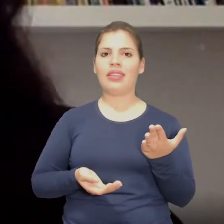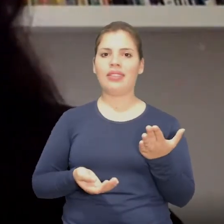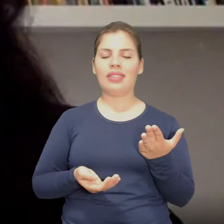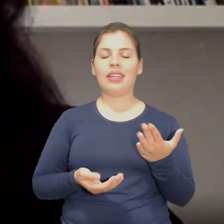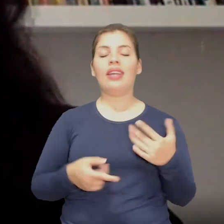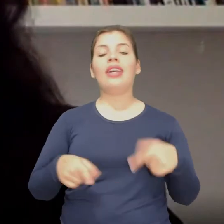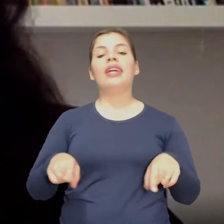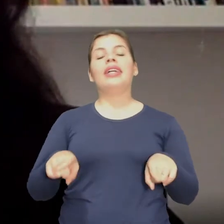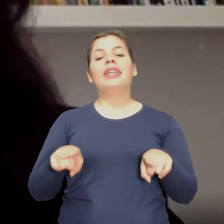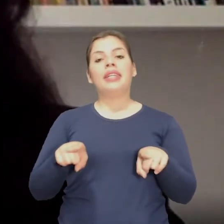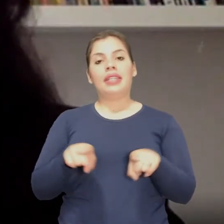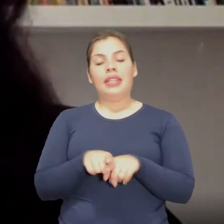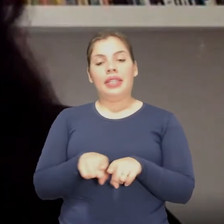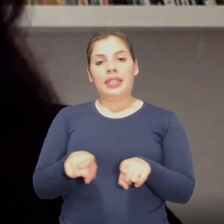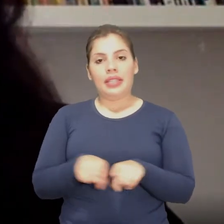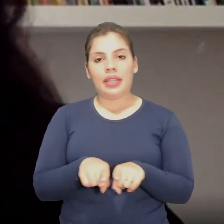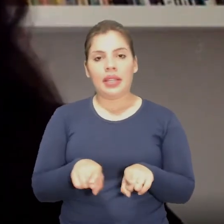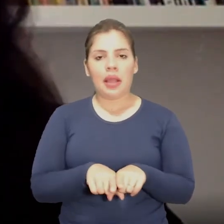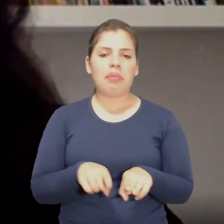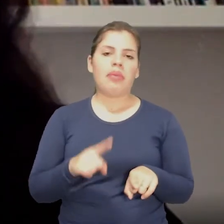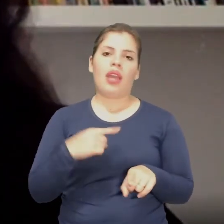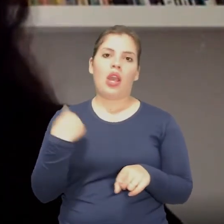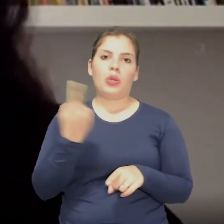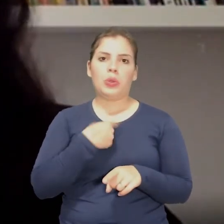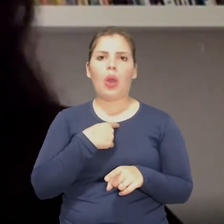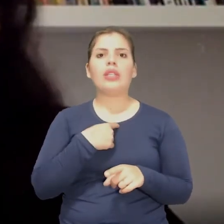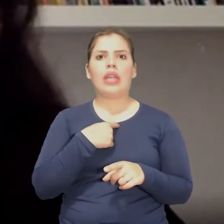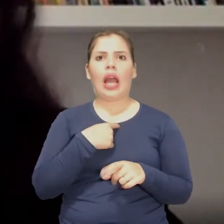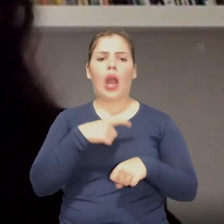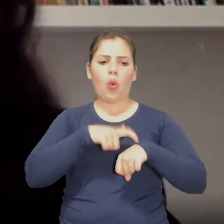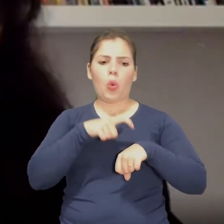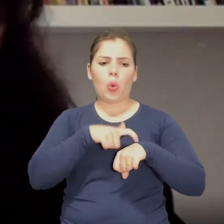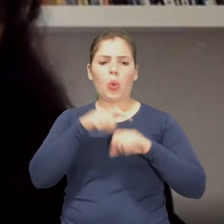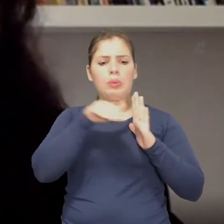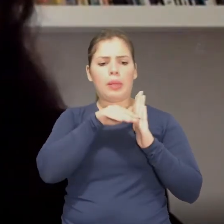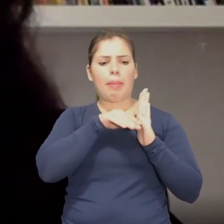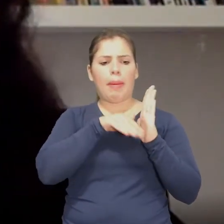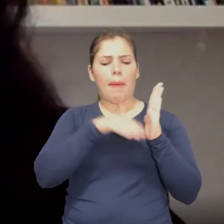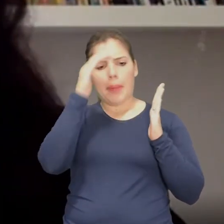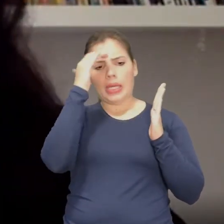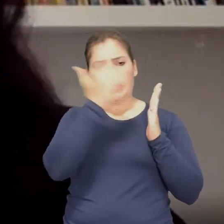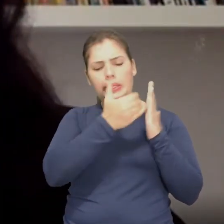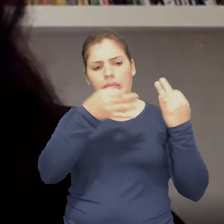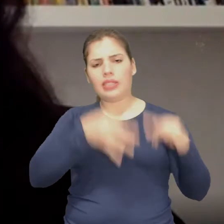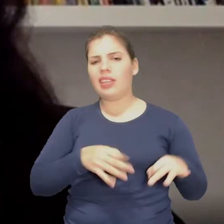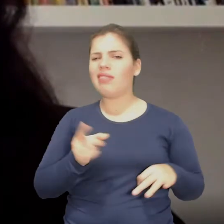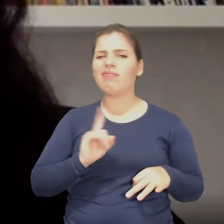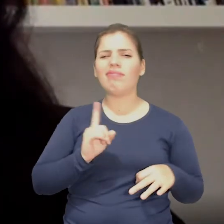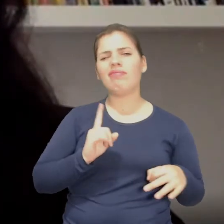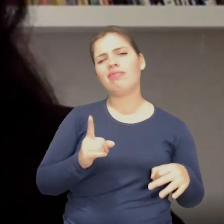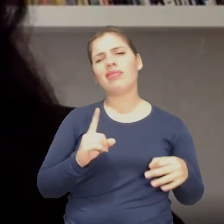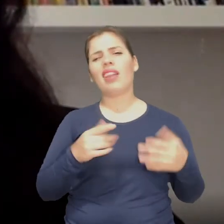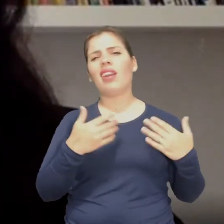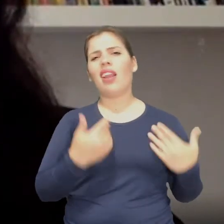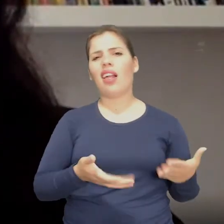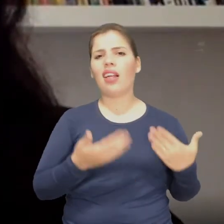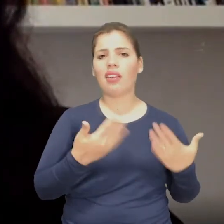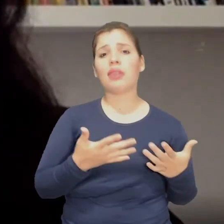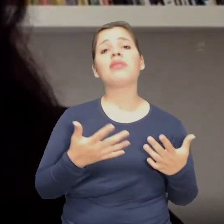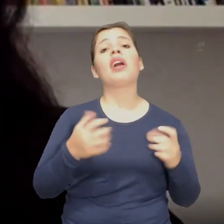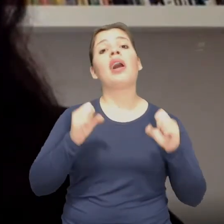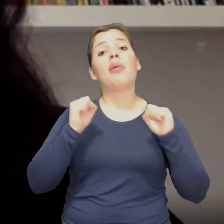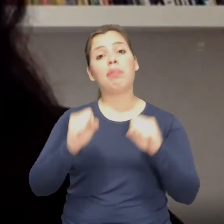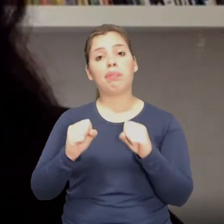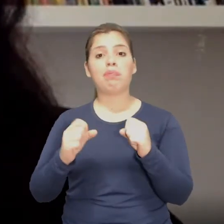fácil. Além disso, a nossa rotina está muito mais frouxa, né? Então, eu acho que está